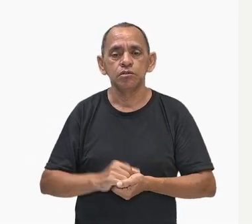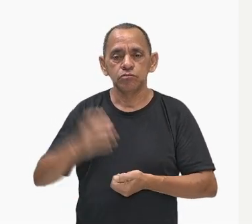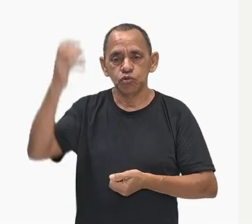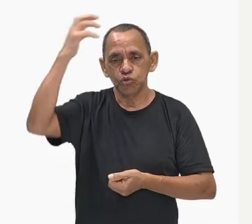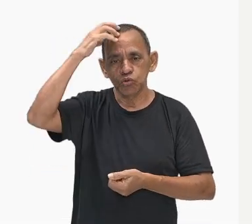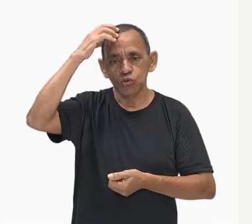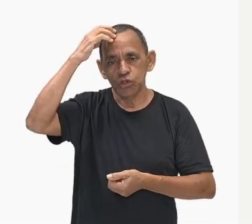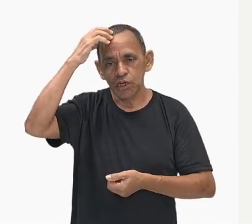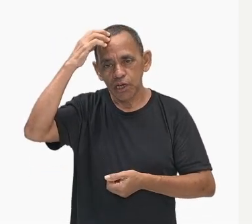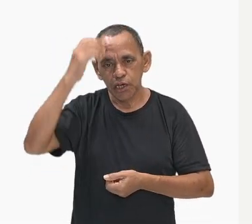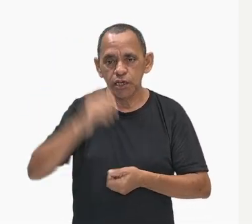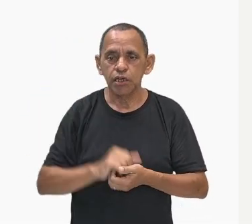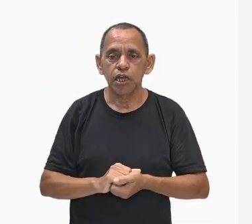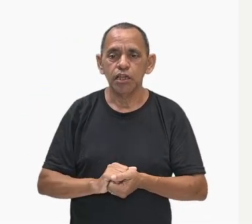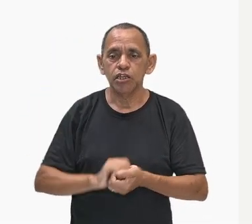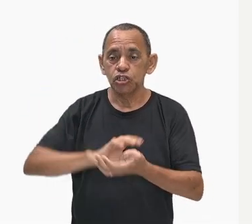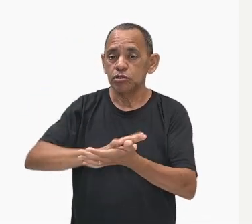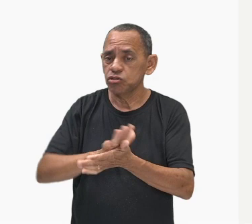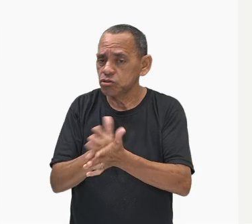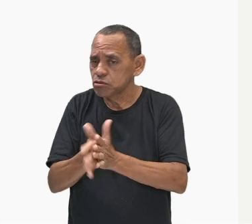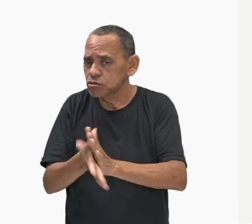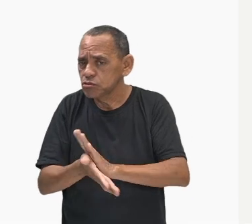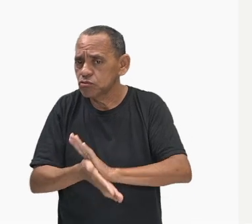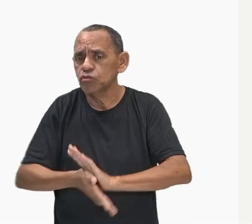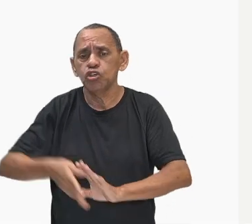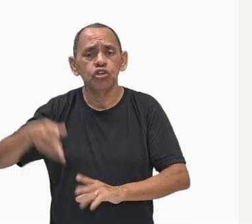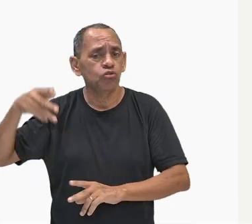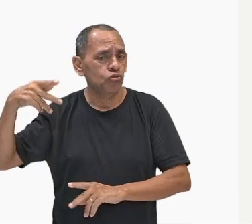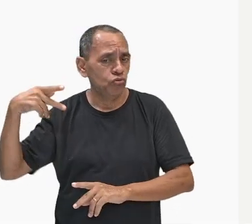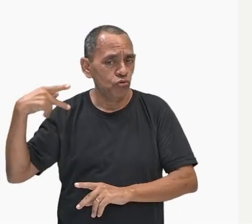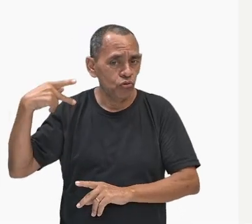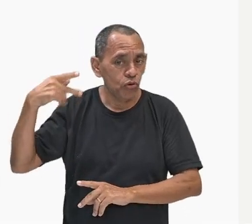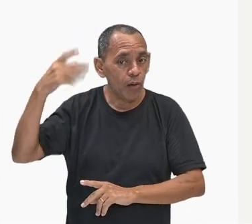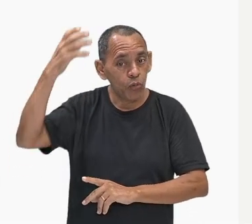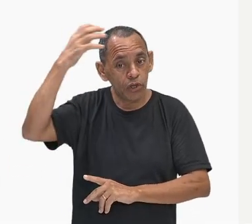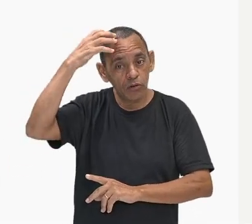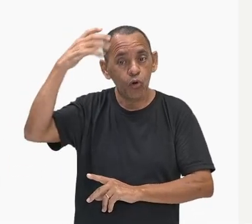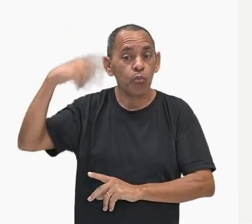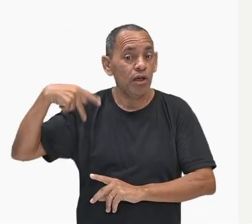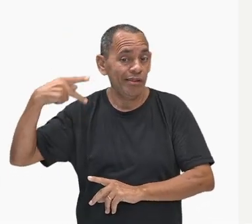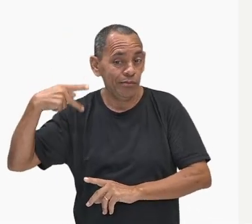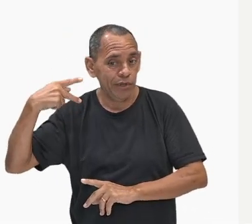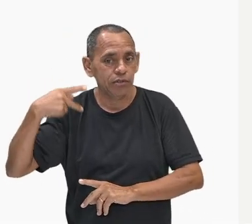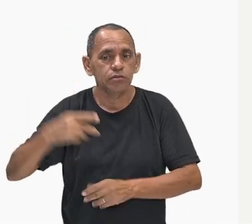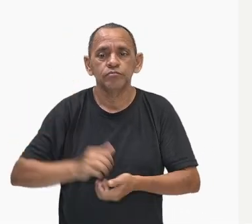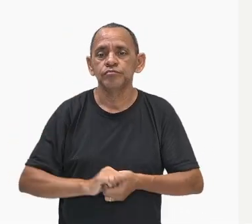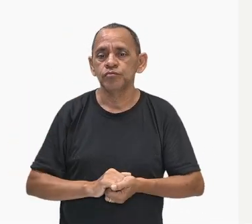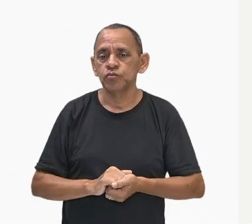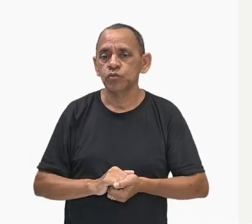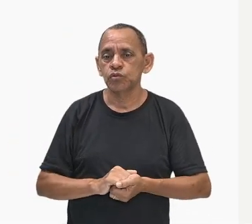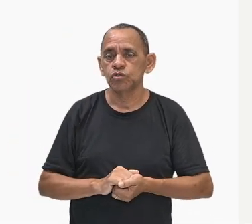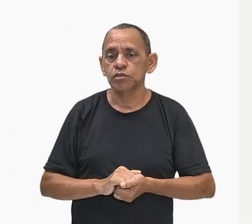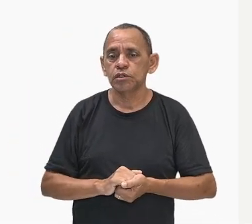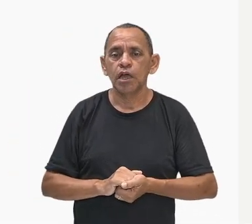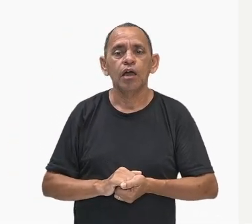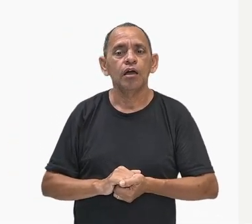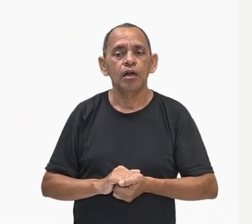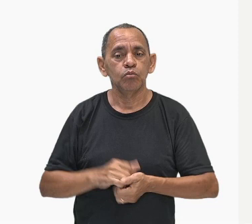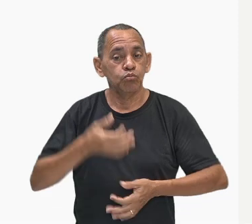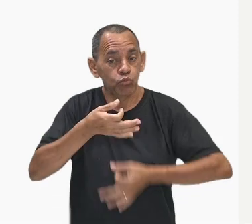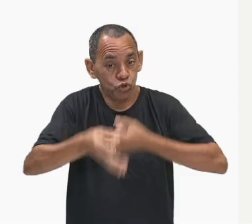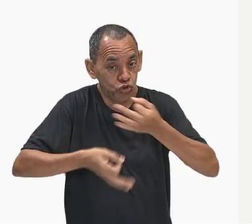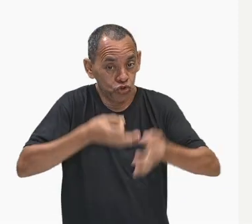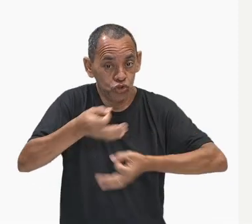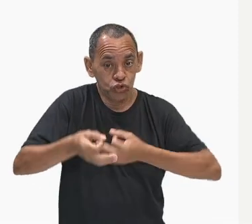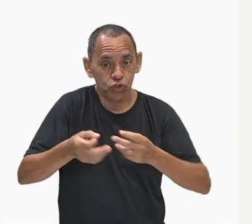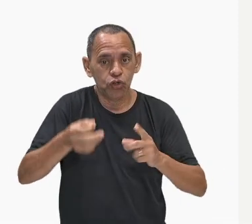parlamento, e essa disputa ela deriva de um viés religioso. Contudo, devido à necessidade de instituir